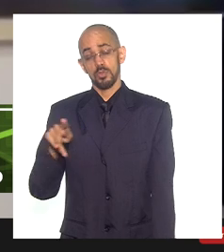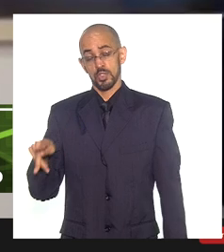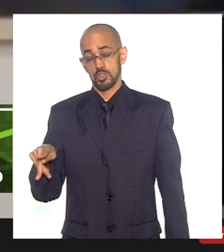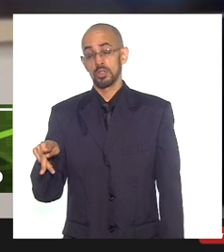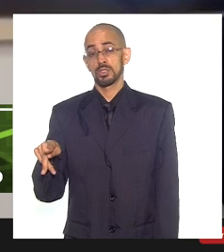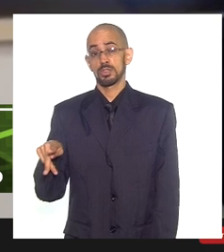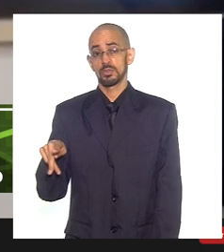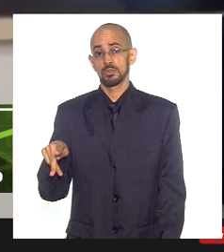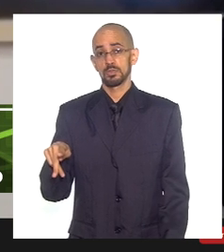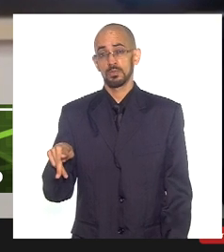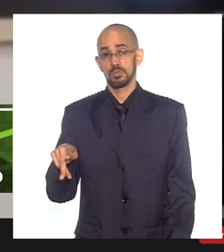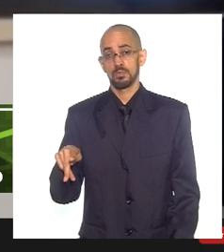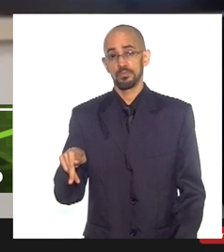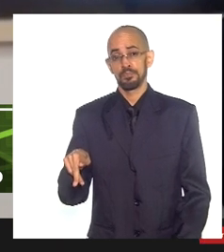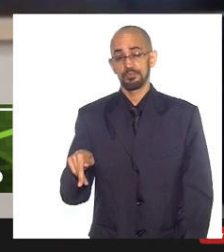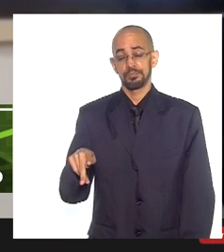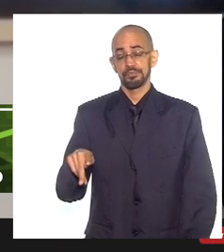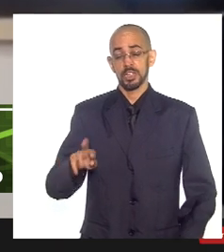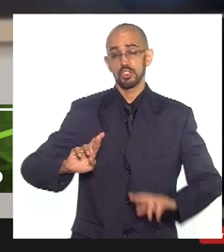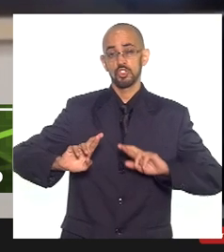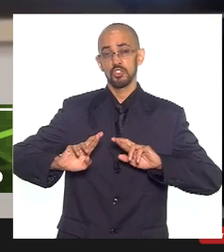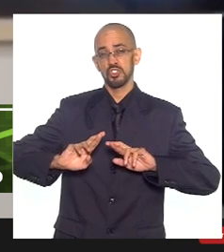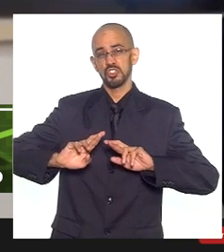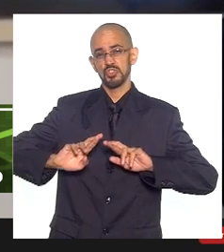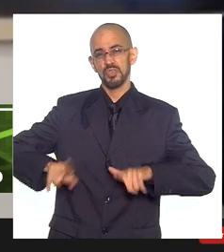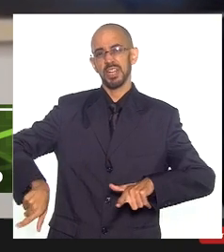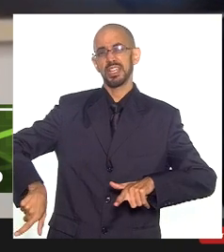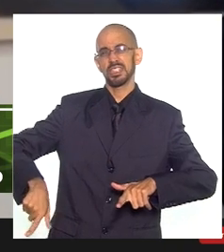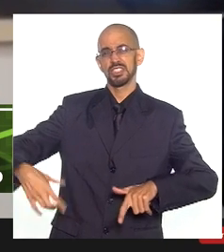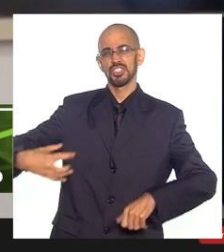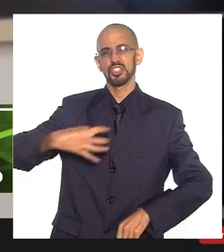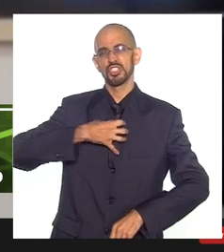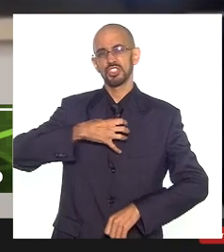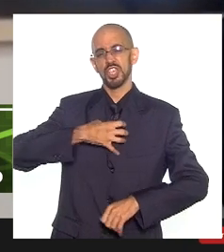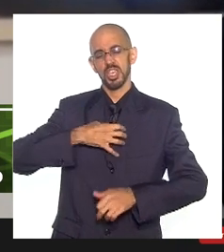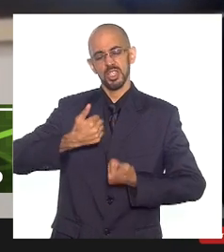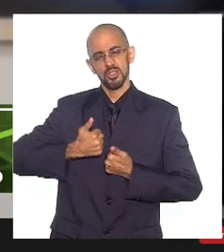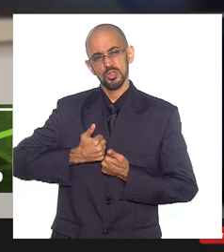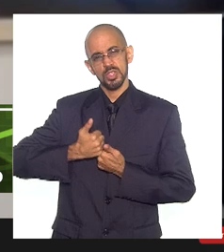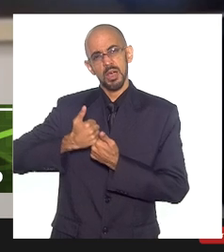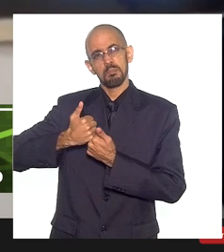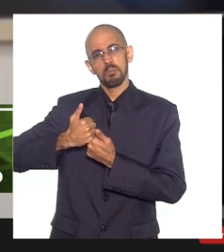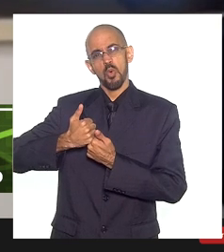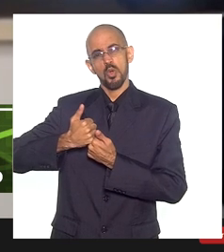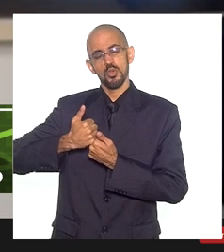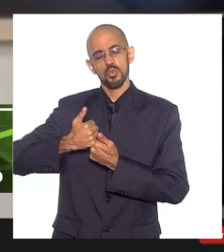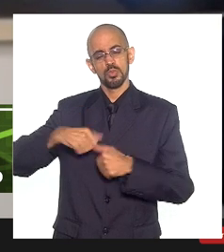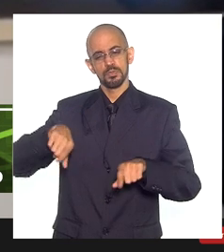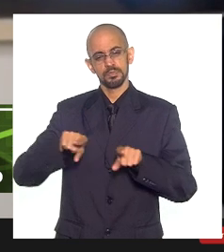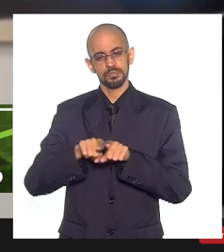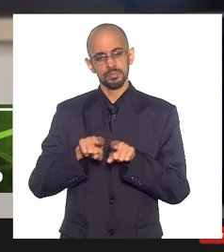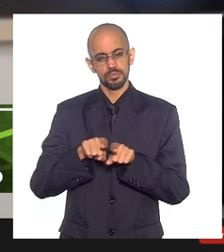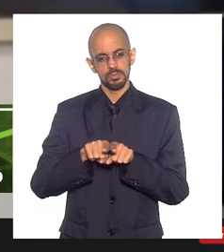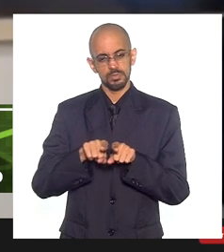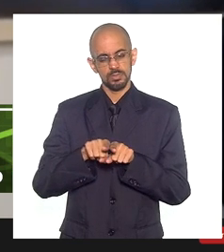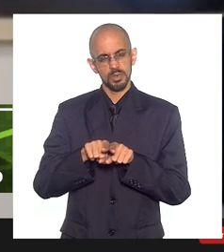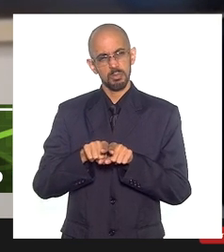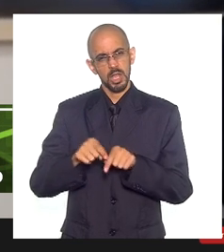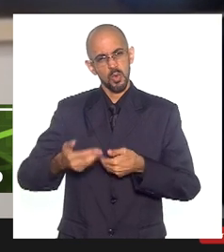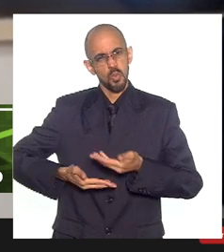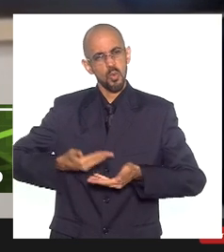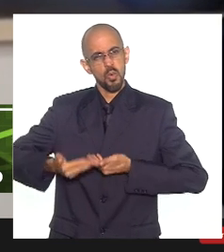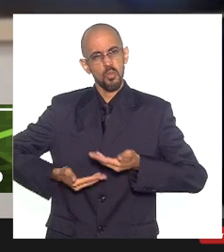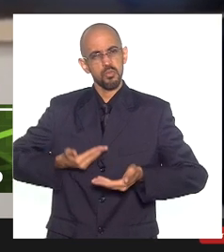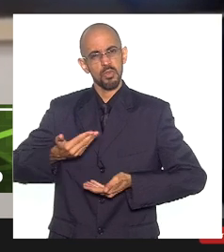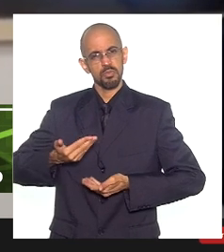de diferentes maneiras, com diferentes apoios e com grande envolvimento pessoal,